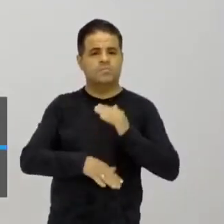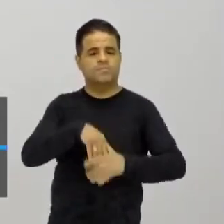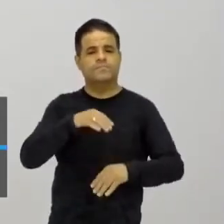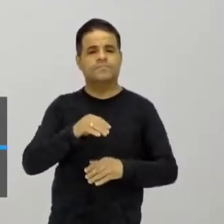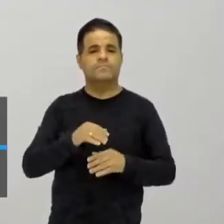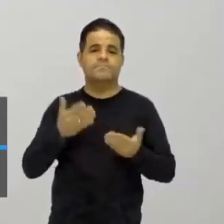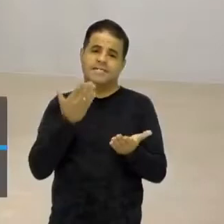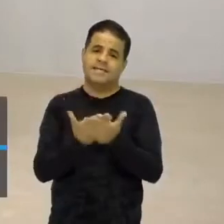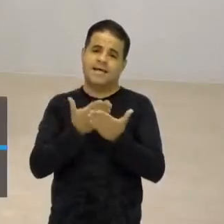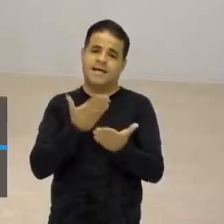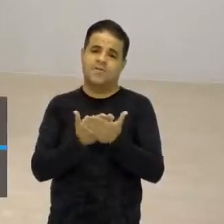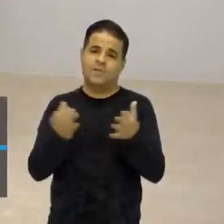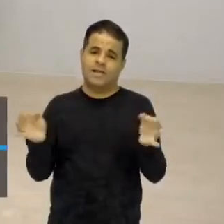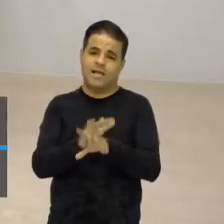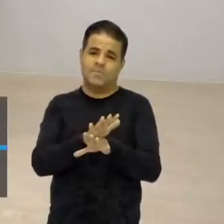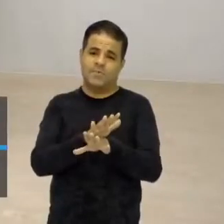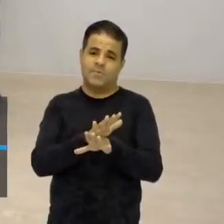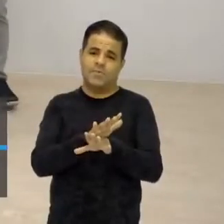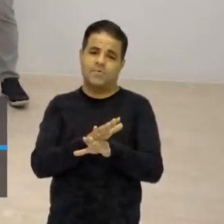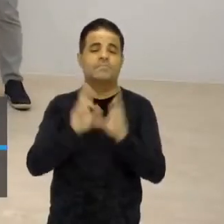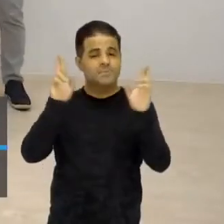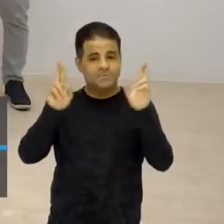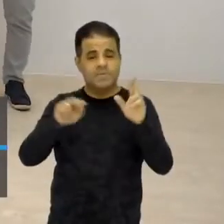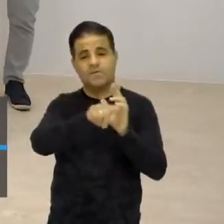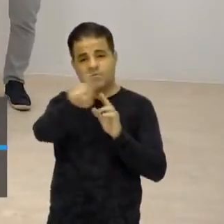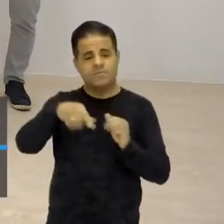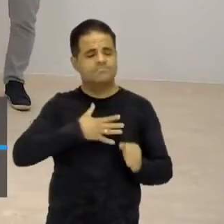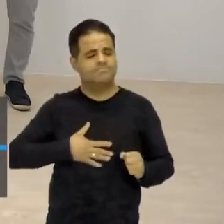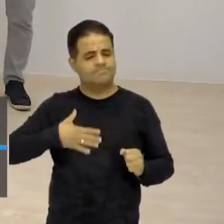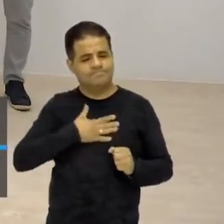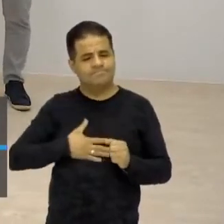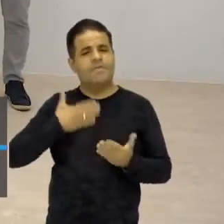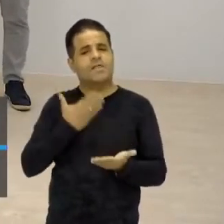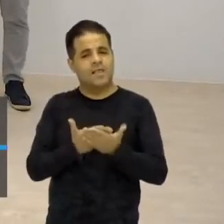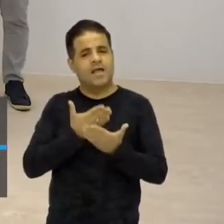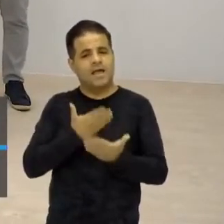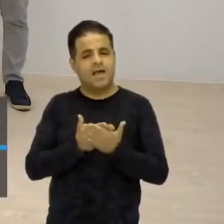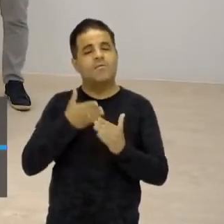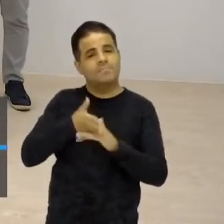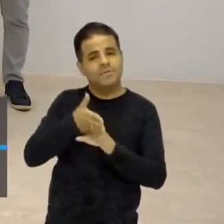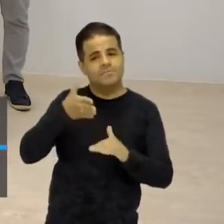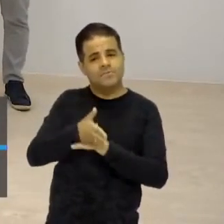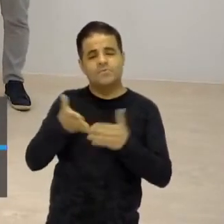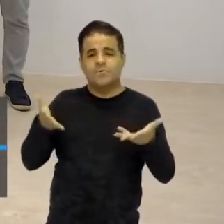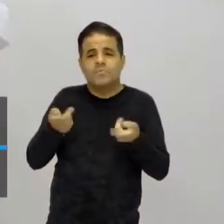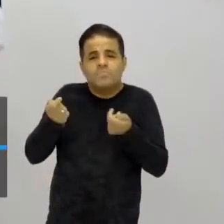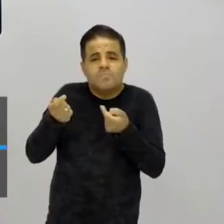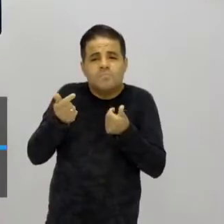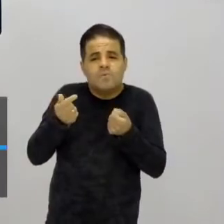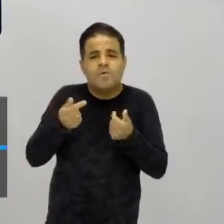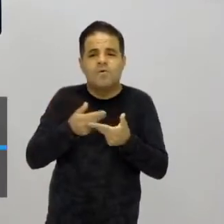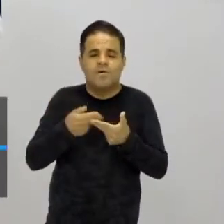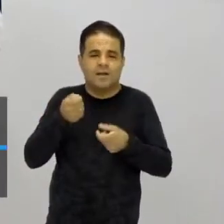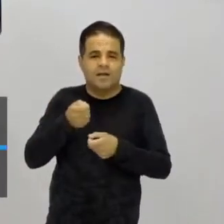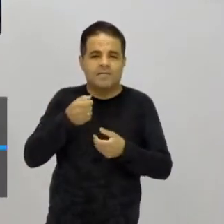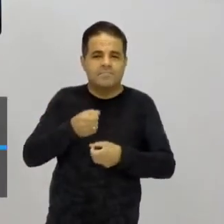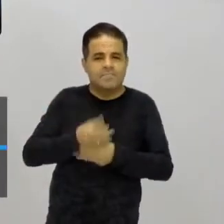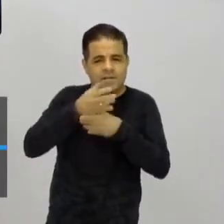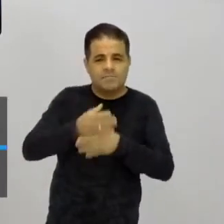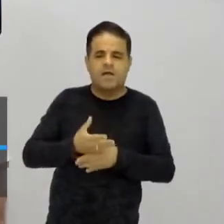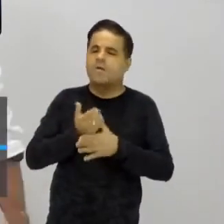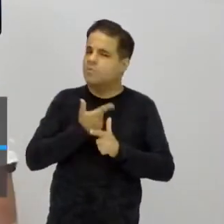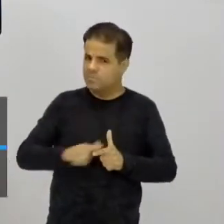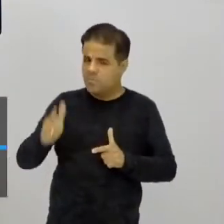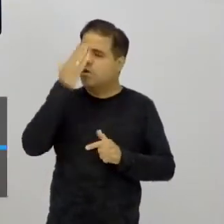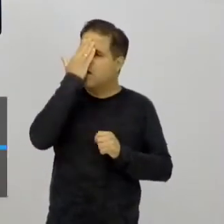mas a aula acabou. Oh, mas já. Mas eu espero que vocês tenham gostado, as participações hoje foram pequenas e tal, mas não tem problema. A